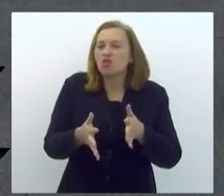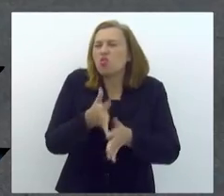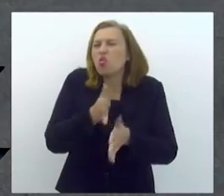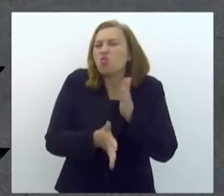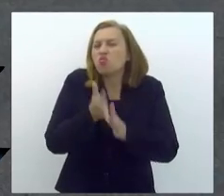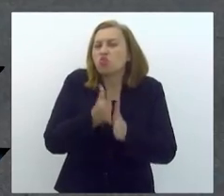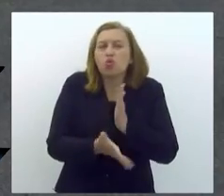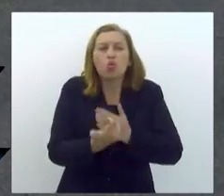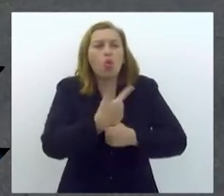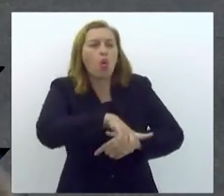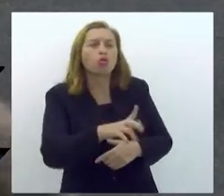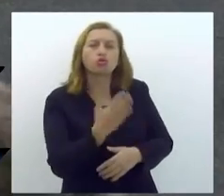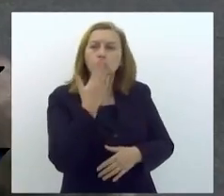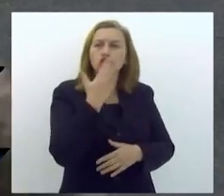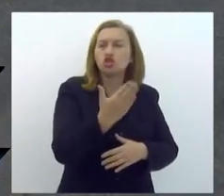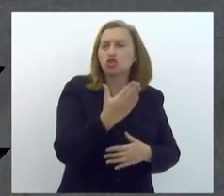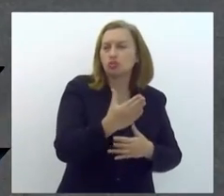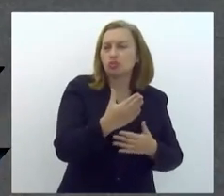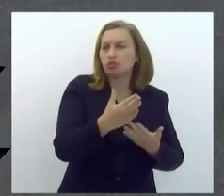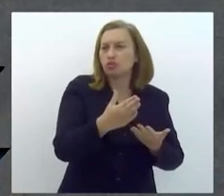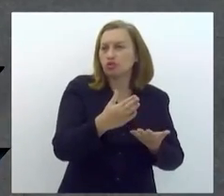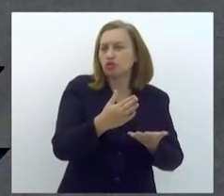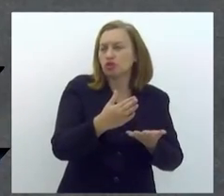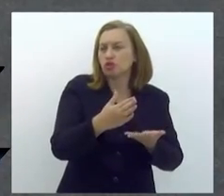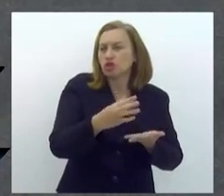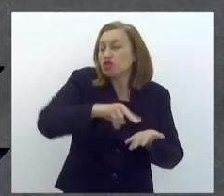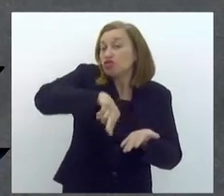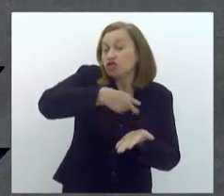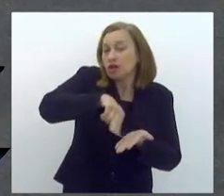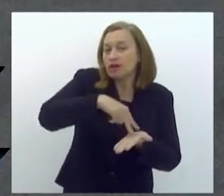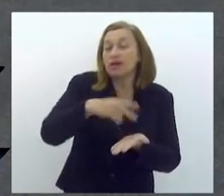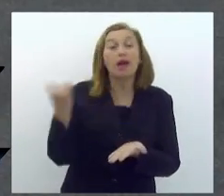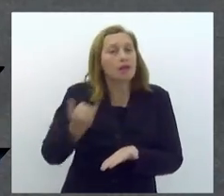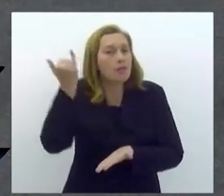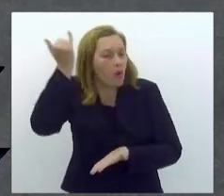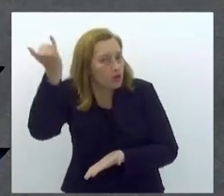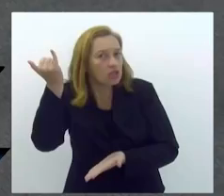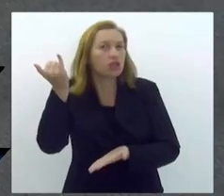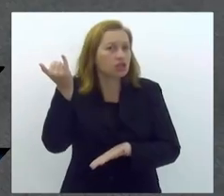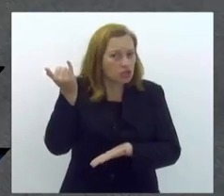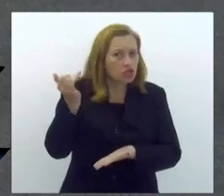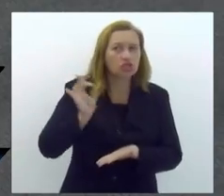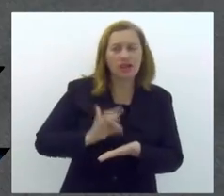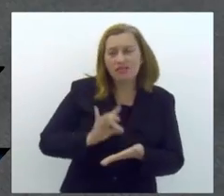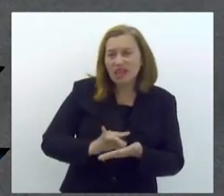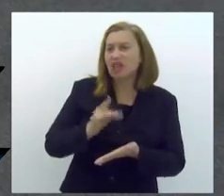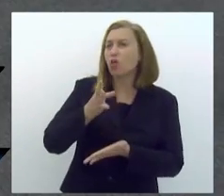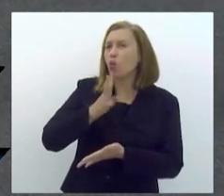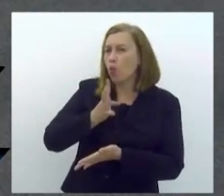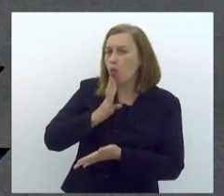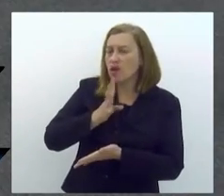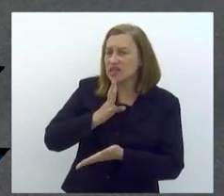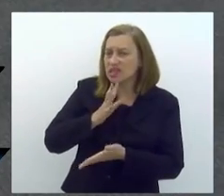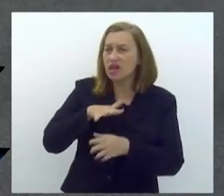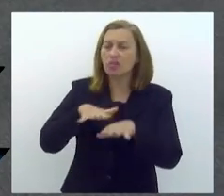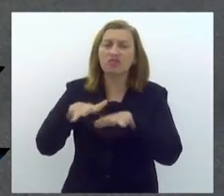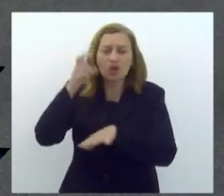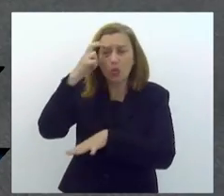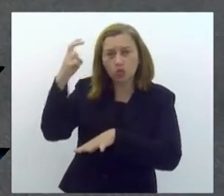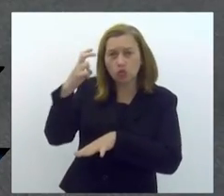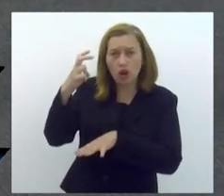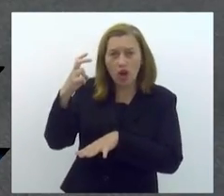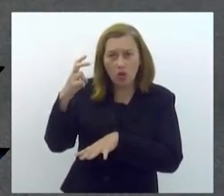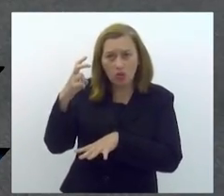manifestação né e é importante a gente na verdade Reconhecer essa manifestação cultural